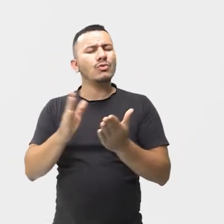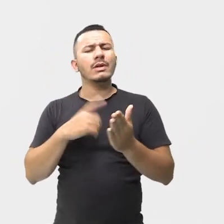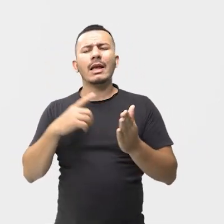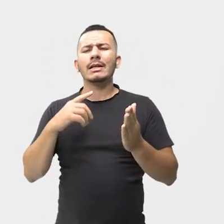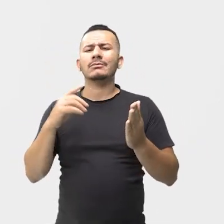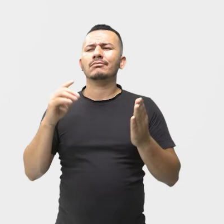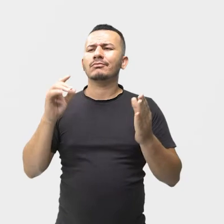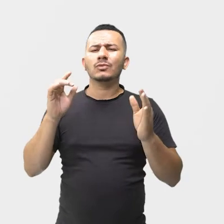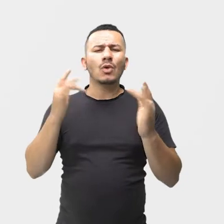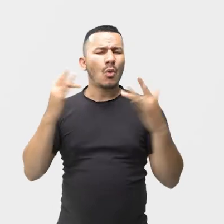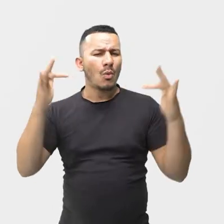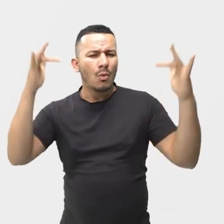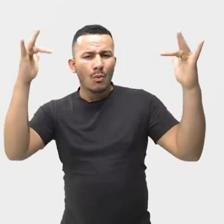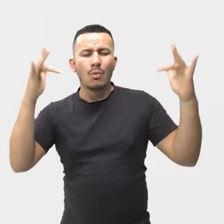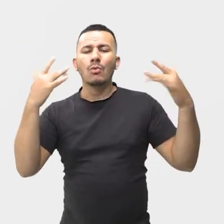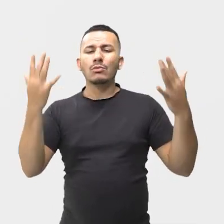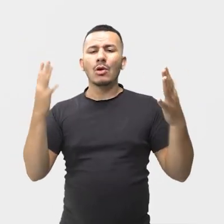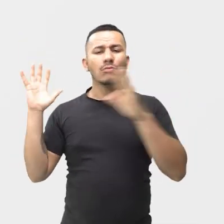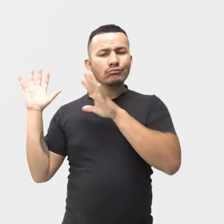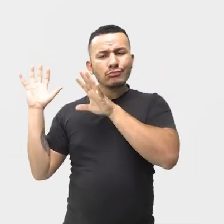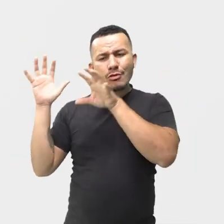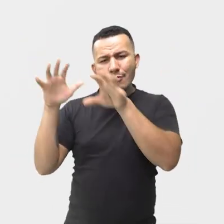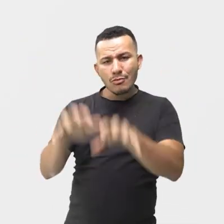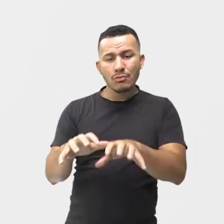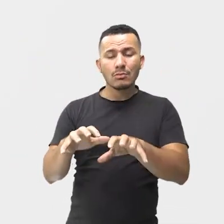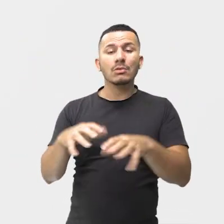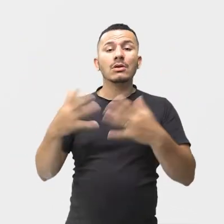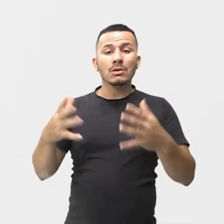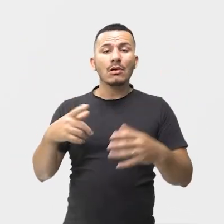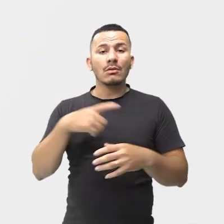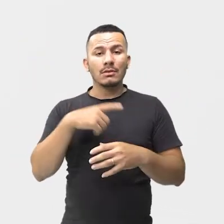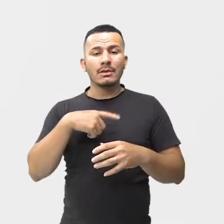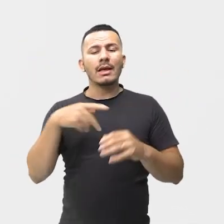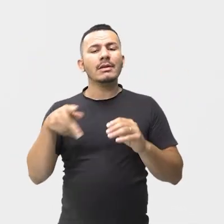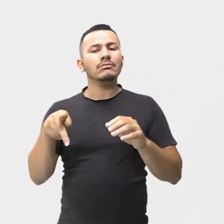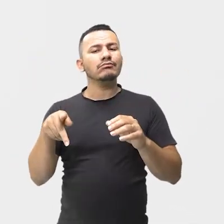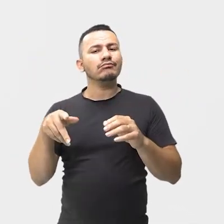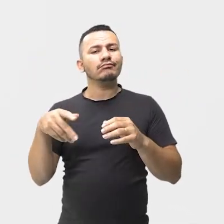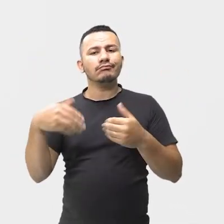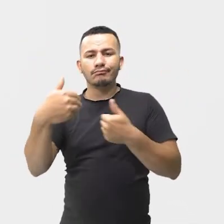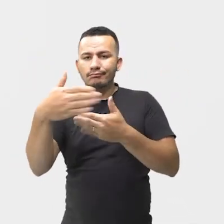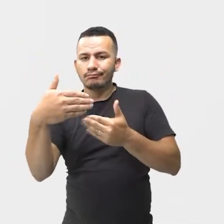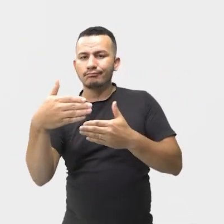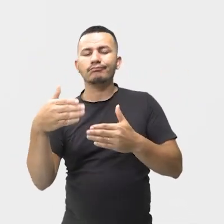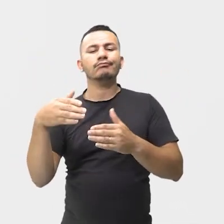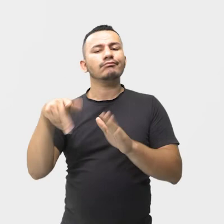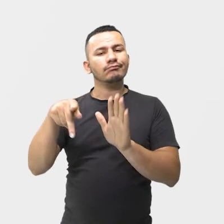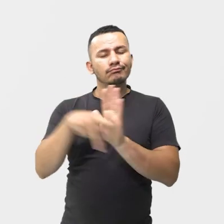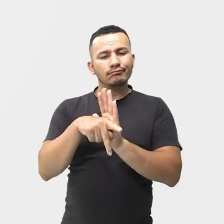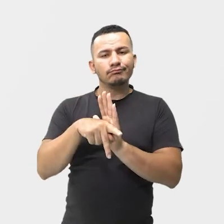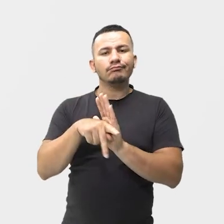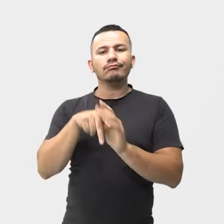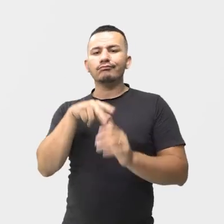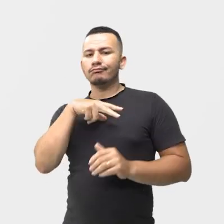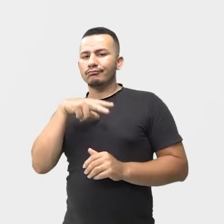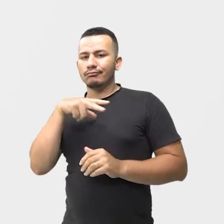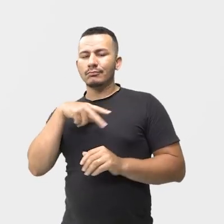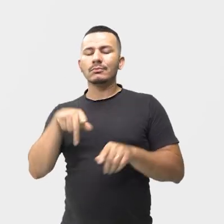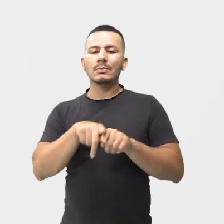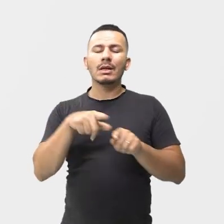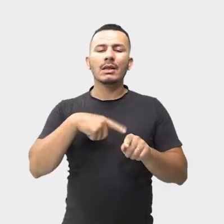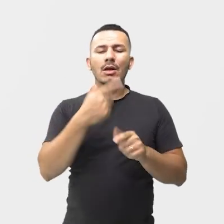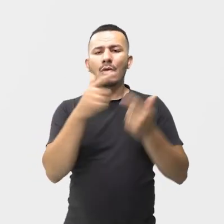muitas joias. Então, ele levava toda a fortuna dele. Então, havia uma câmara secreta ali. E havia outras com